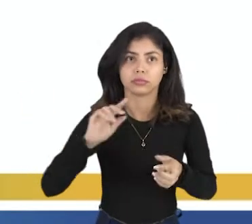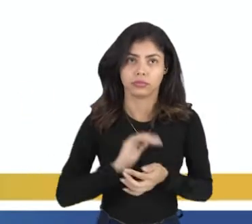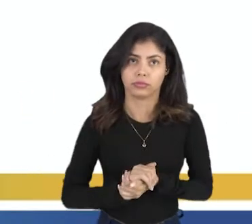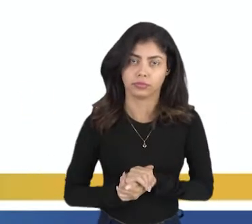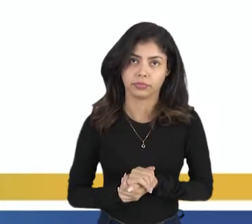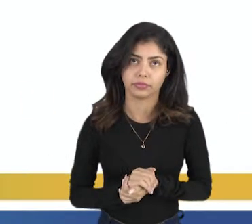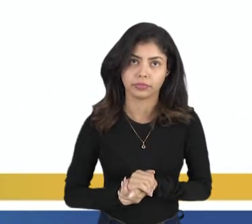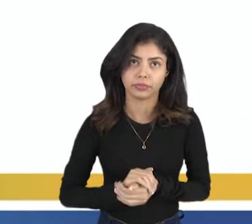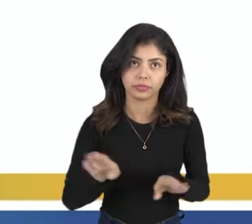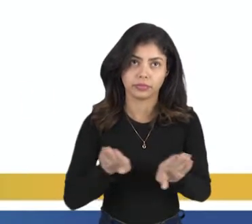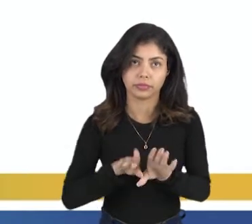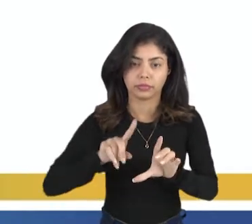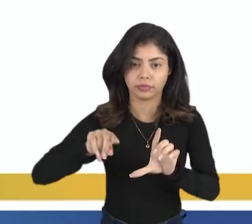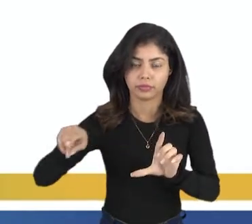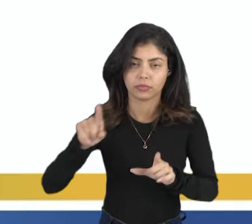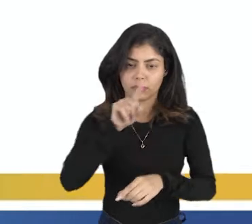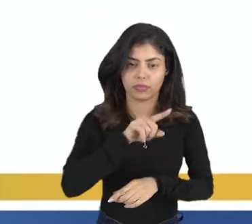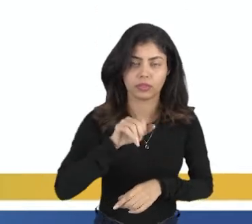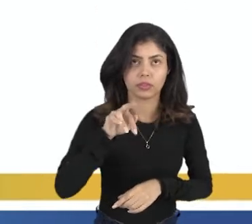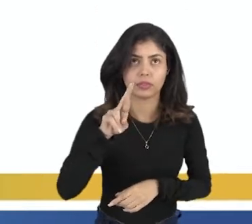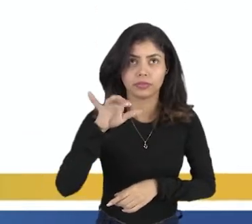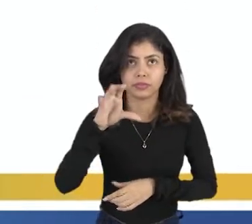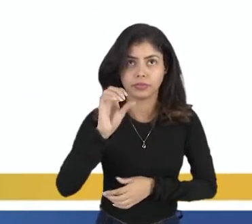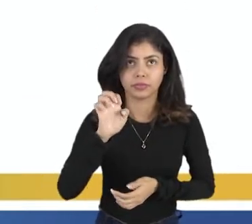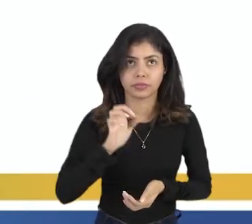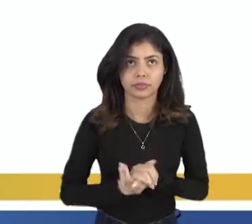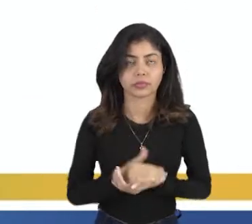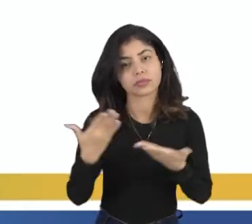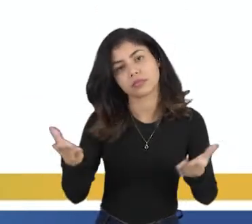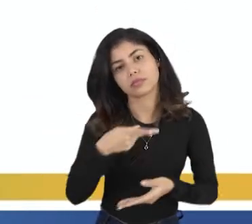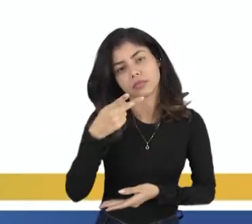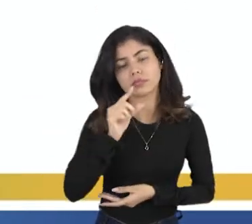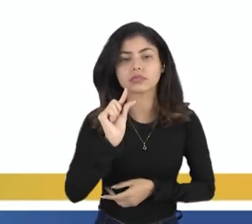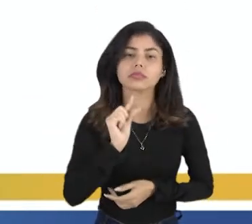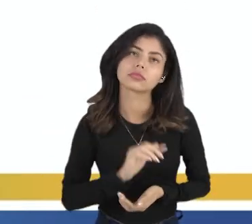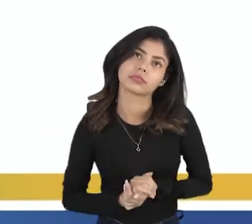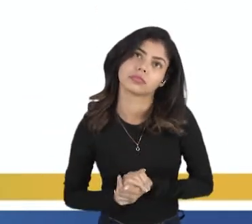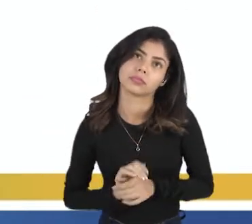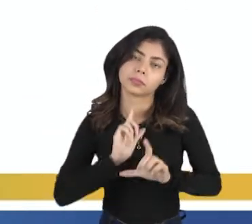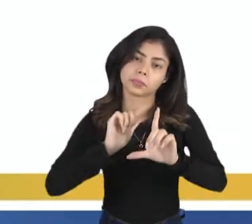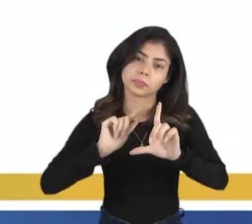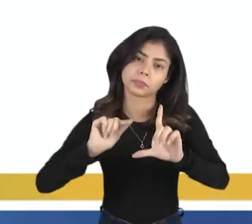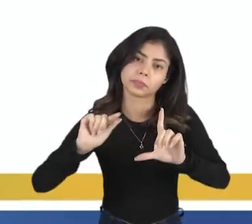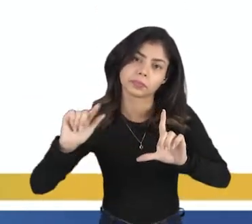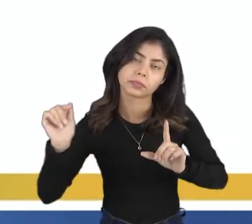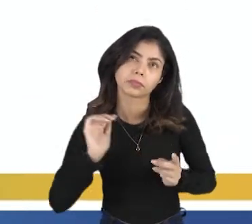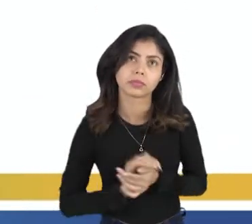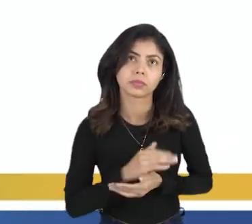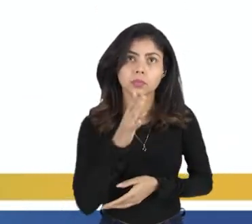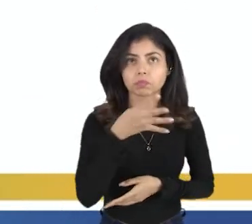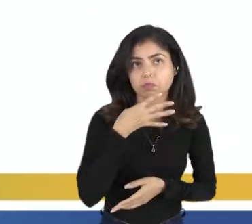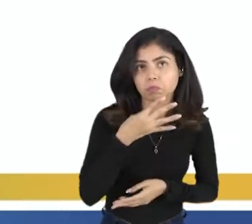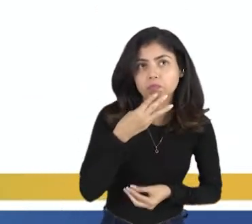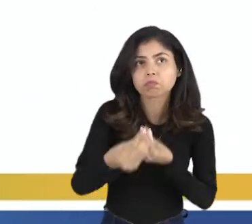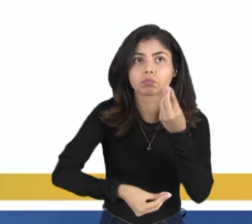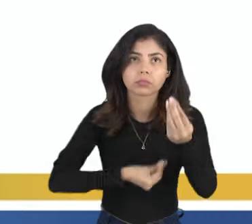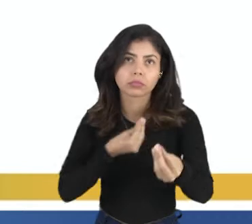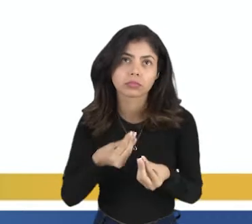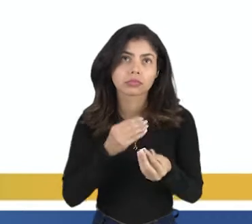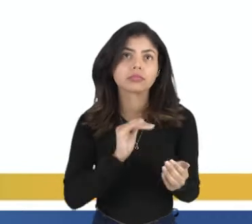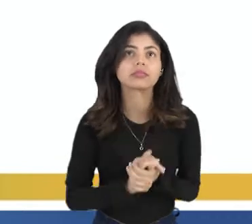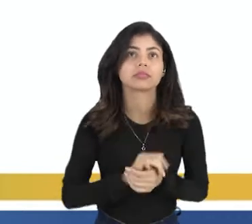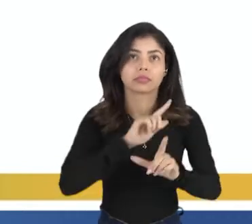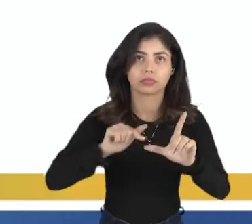e gráfico de setores. Então, falando um pouquinho sobre os gráficos em linhas, né, também conhecidos aí